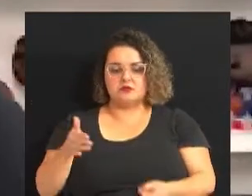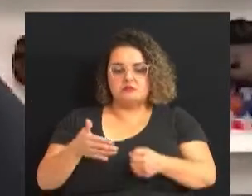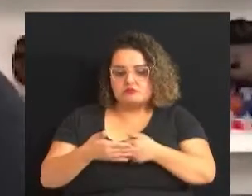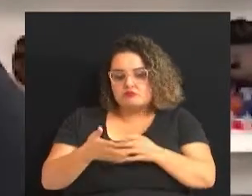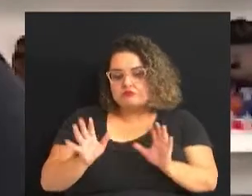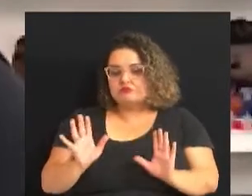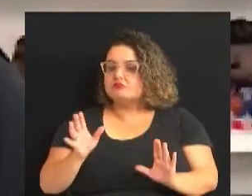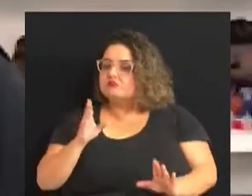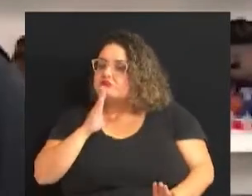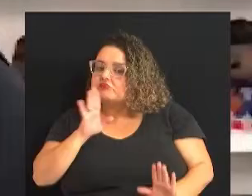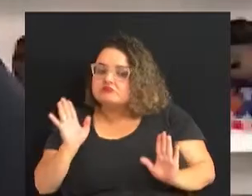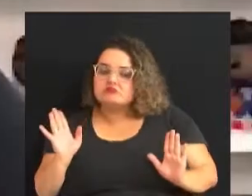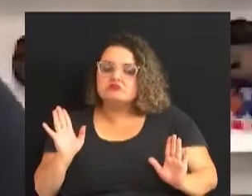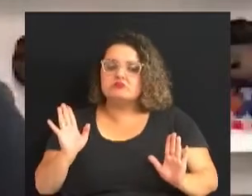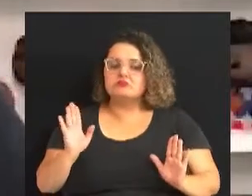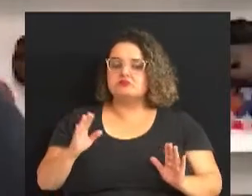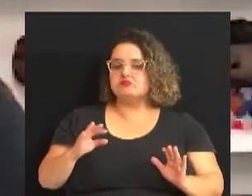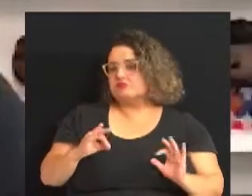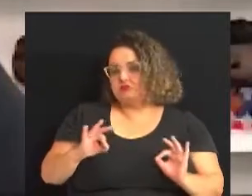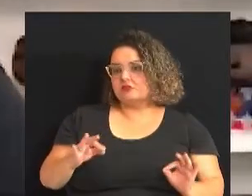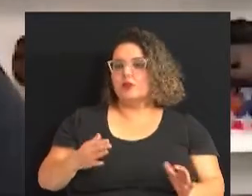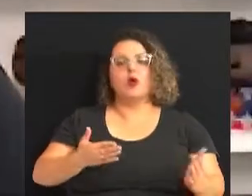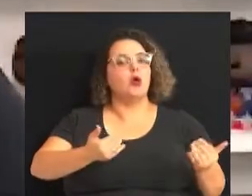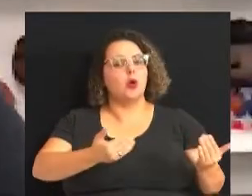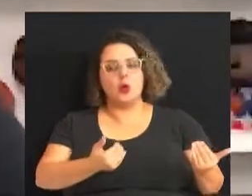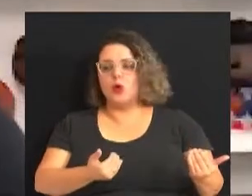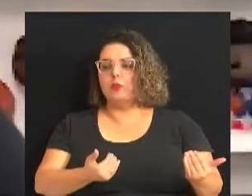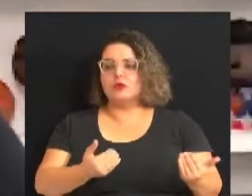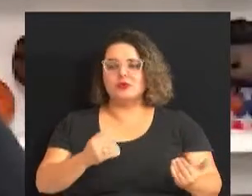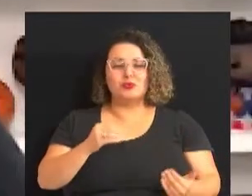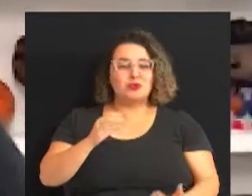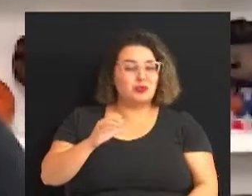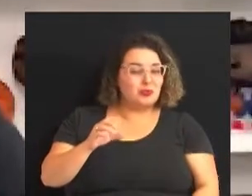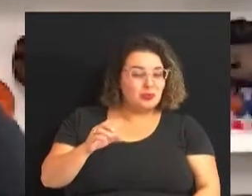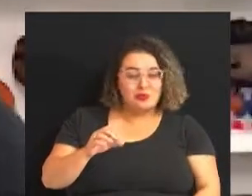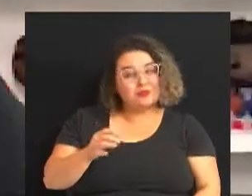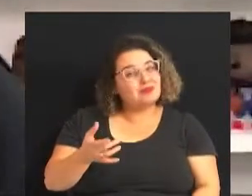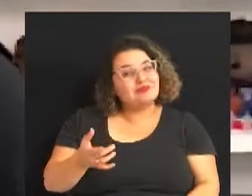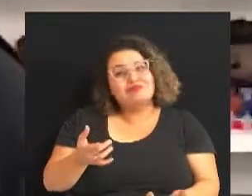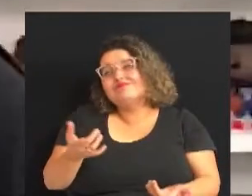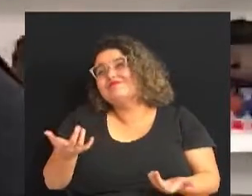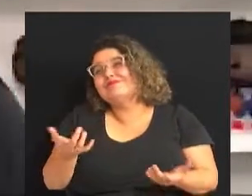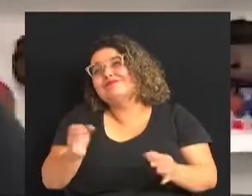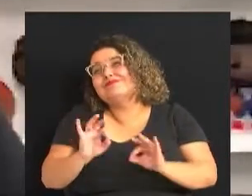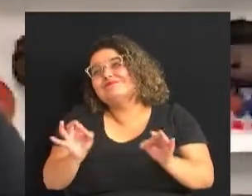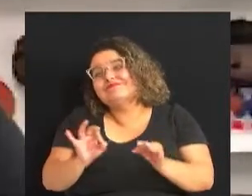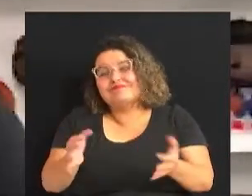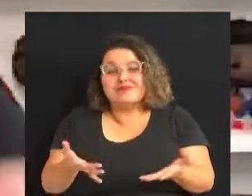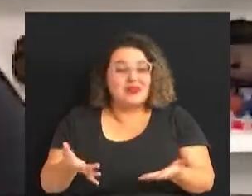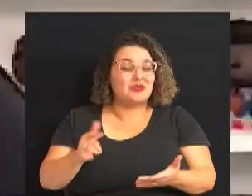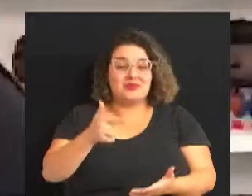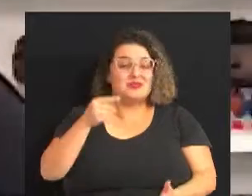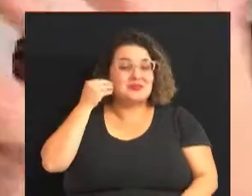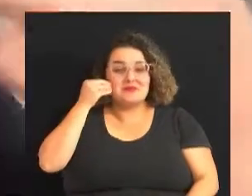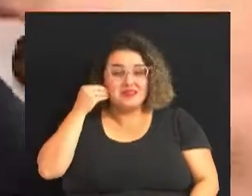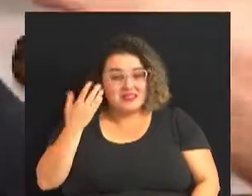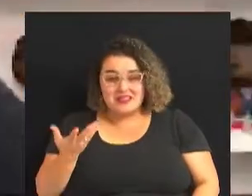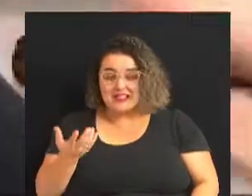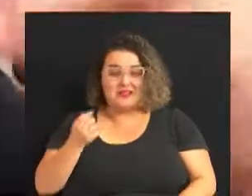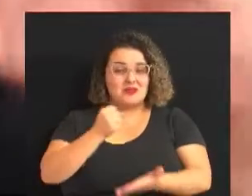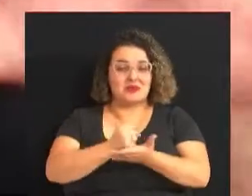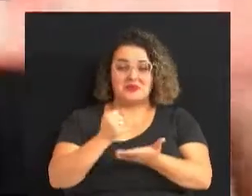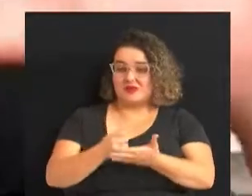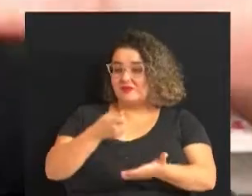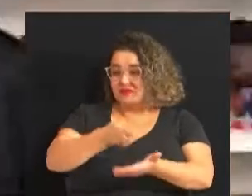cara foi muito jovem, muito cru para os Estados Unidos, e por ser uma escolha de primeira rodada com um contrato garantido,